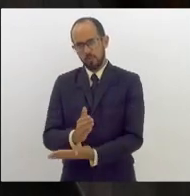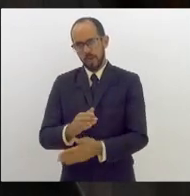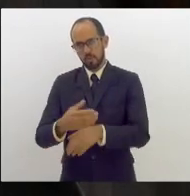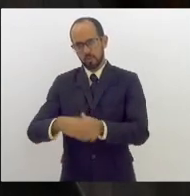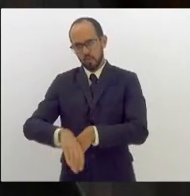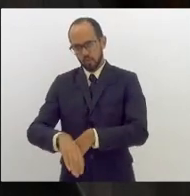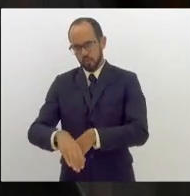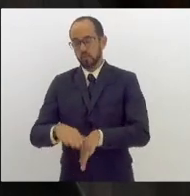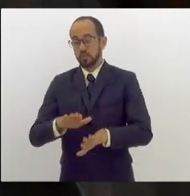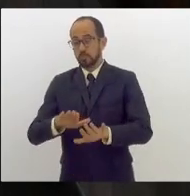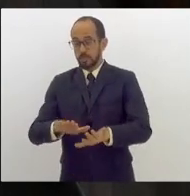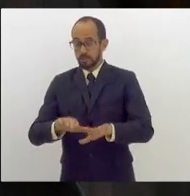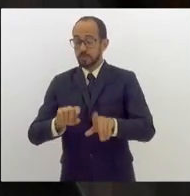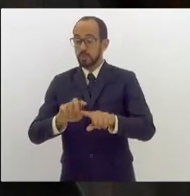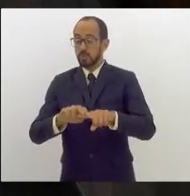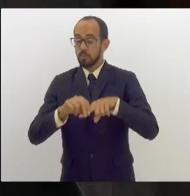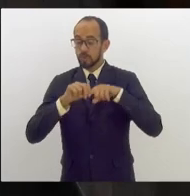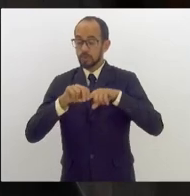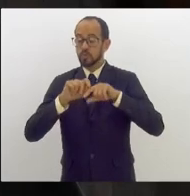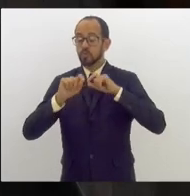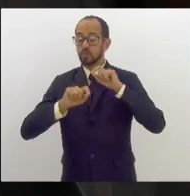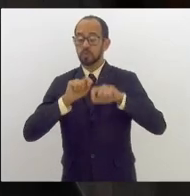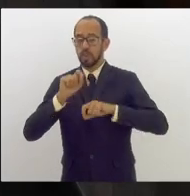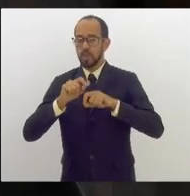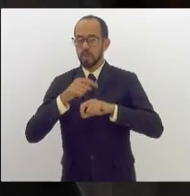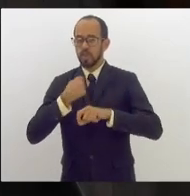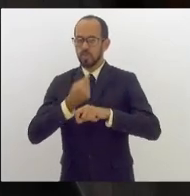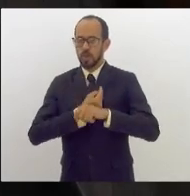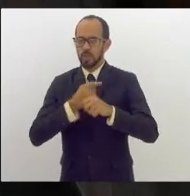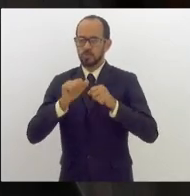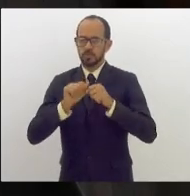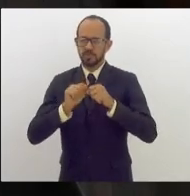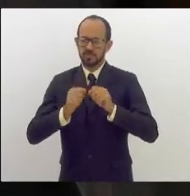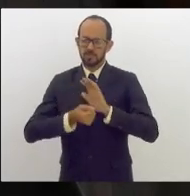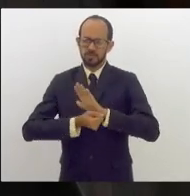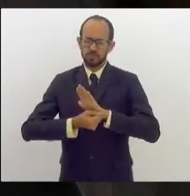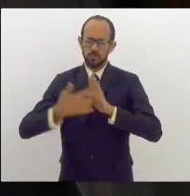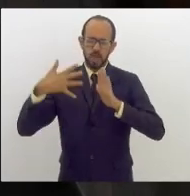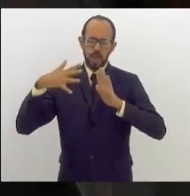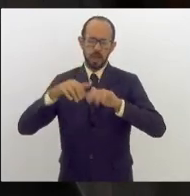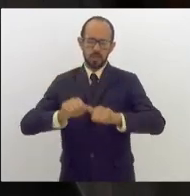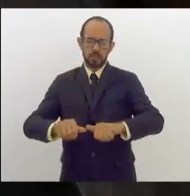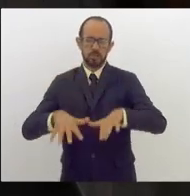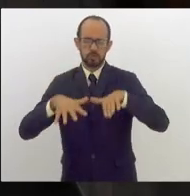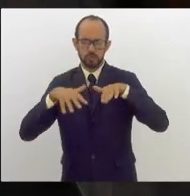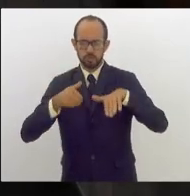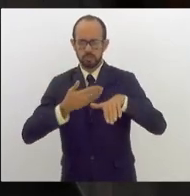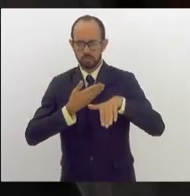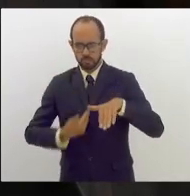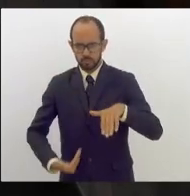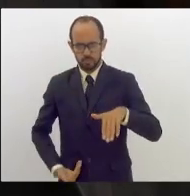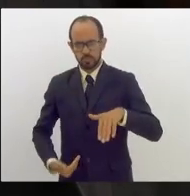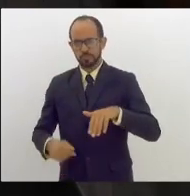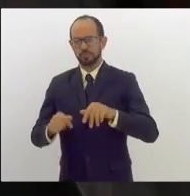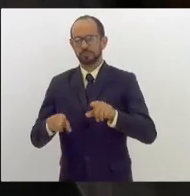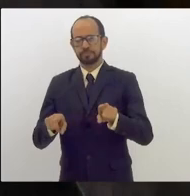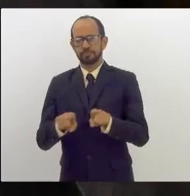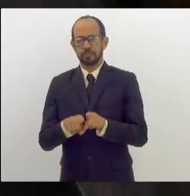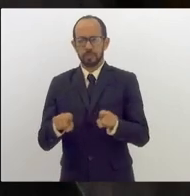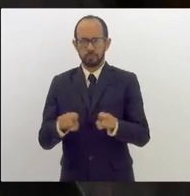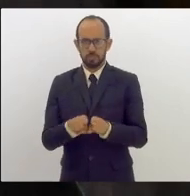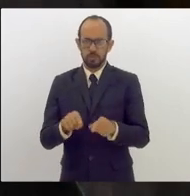razão disso nós realizamos inúmeras audiências públicas nós é